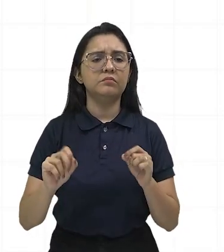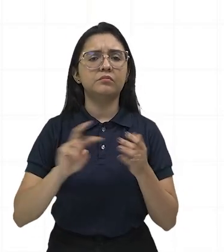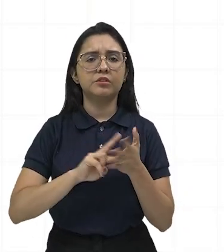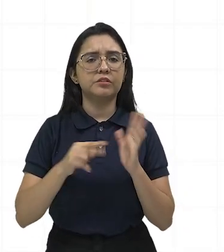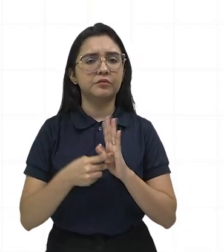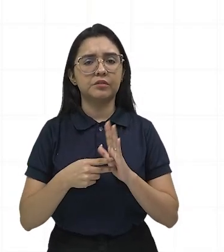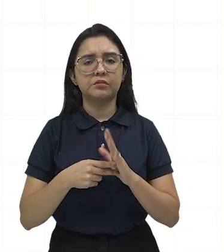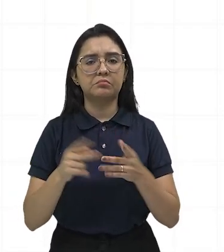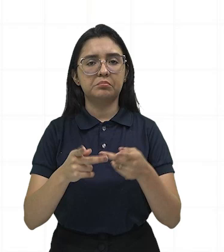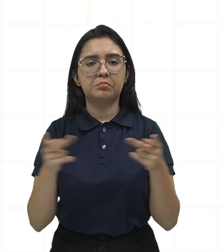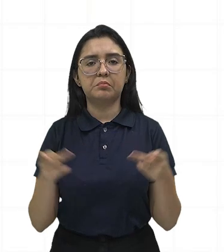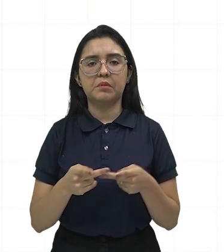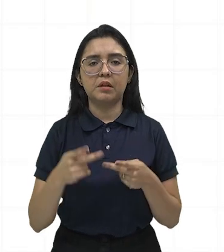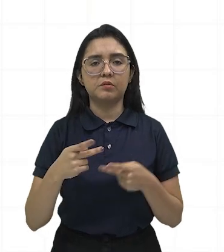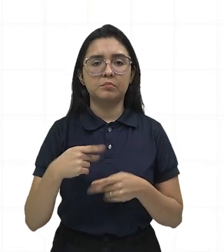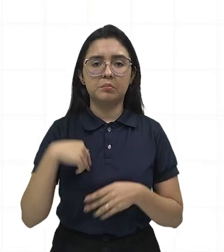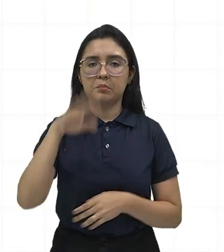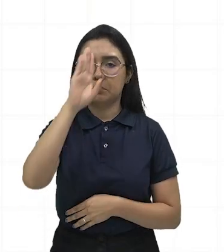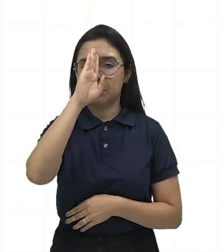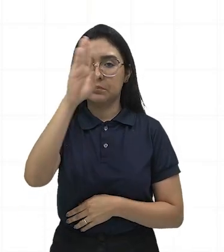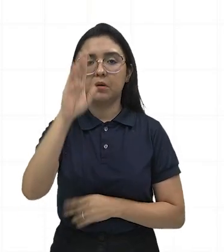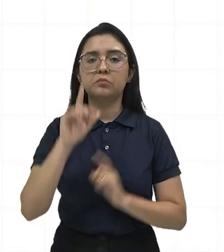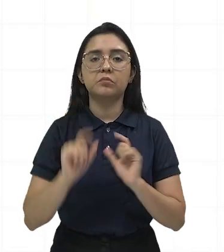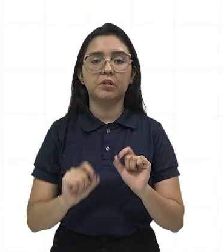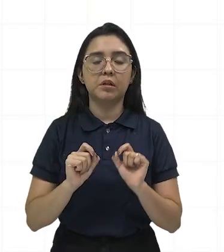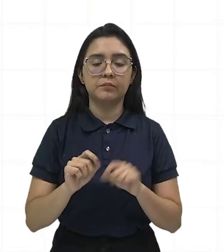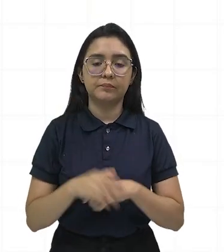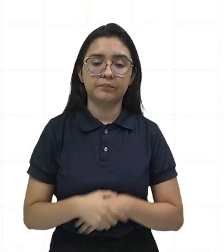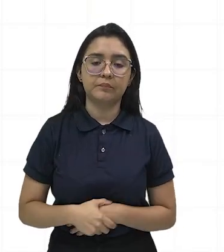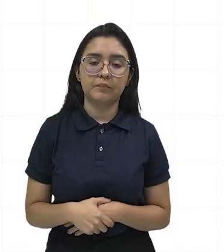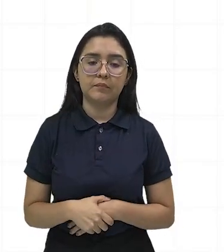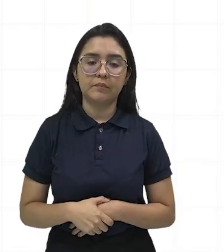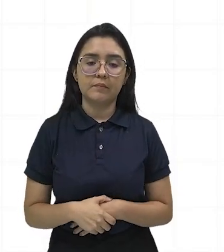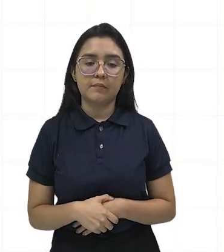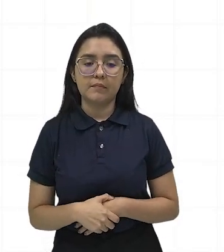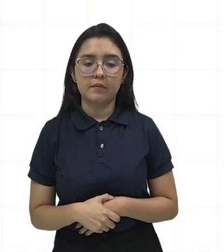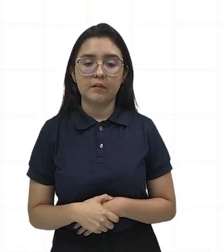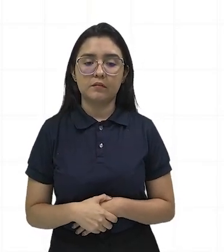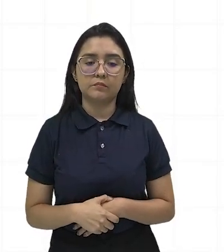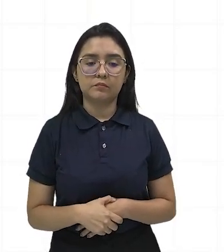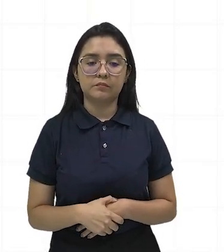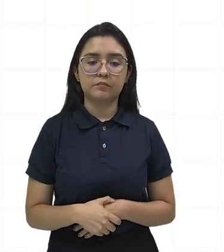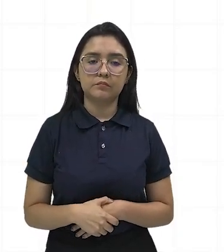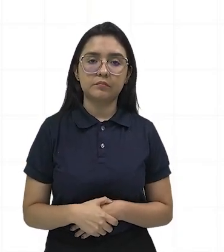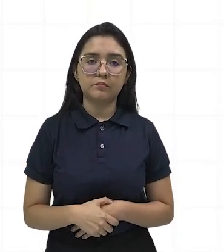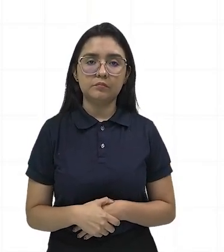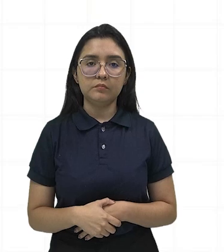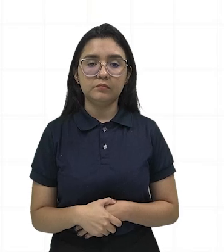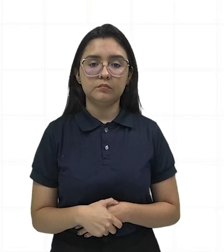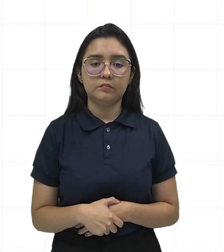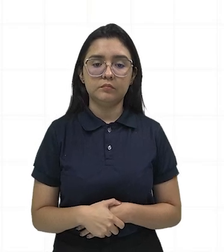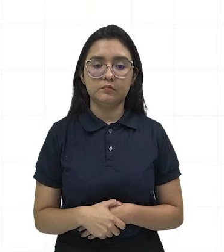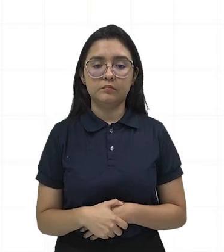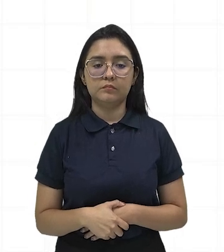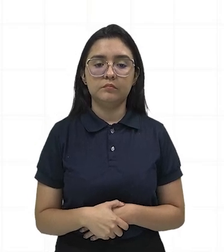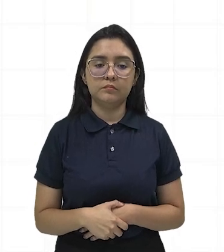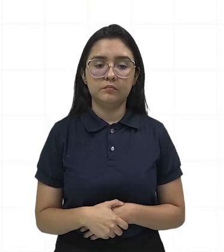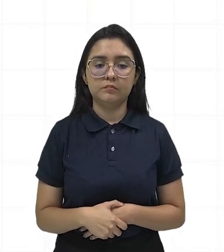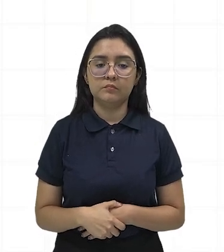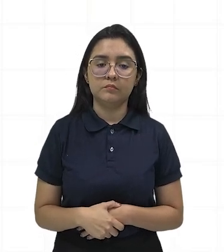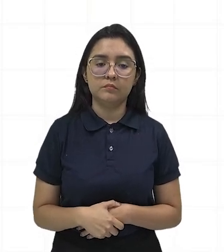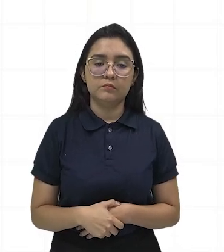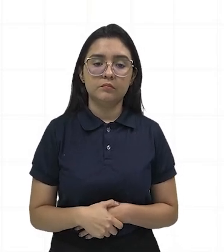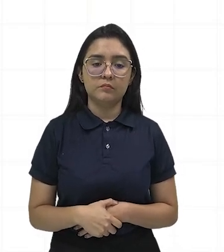prato principal, professor? O prato principal é aquele prato que é